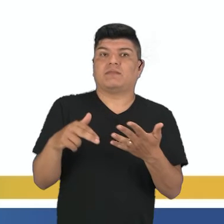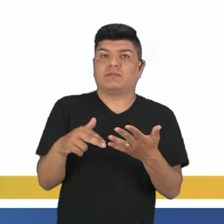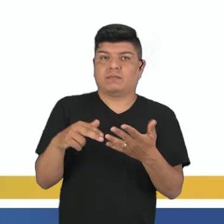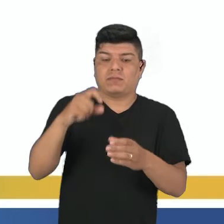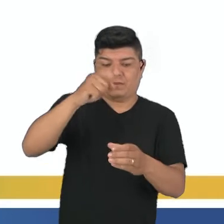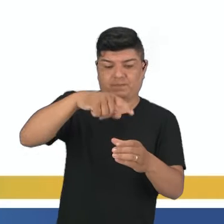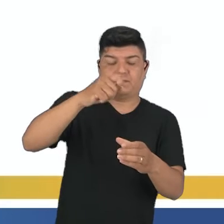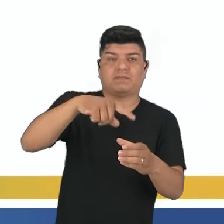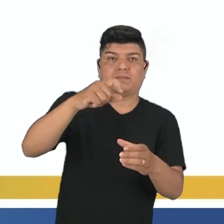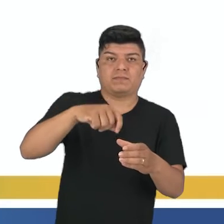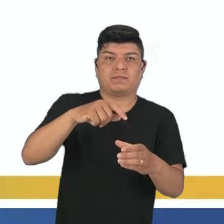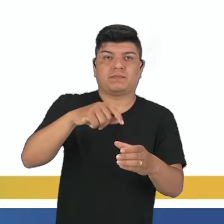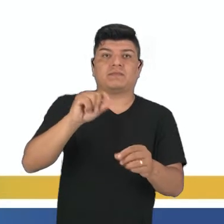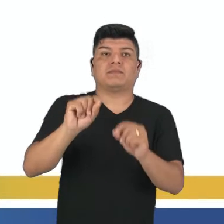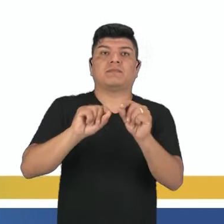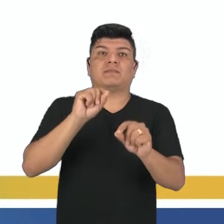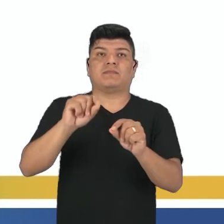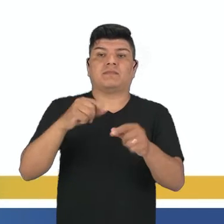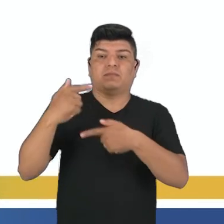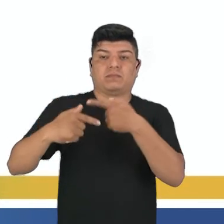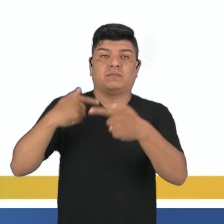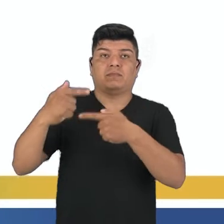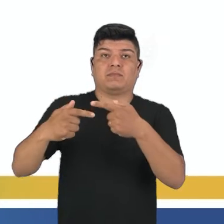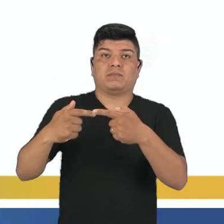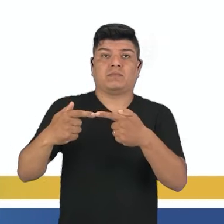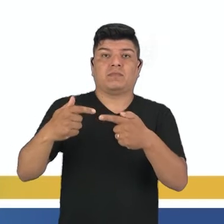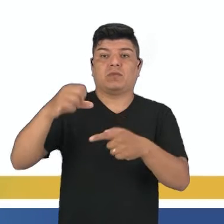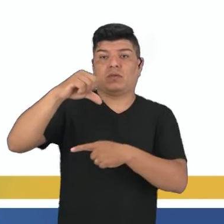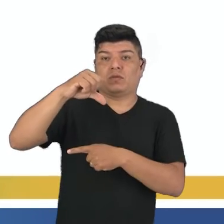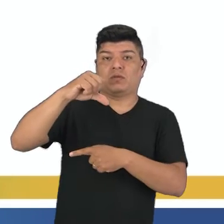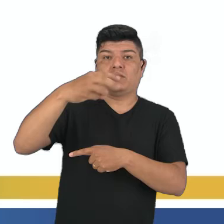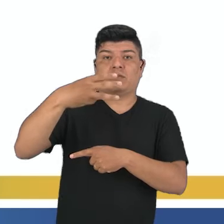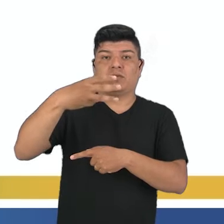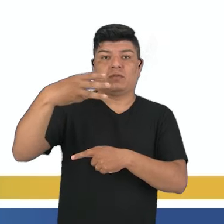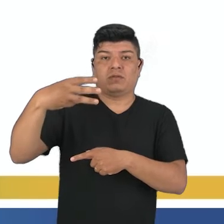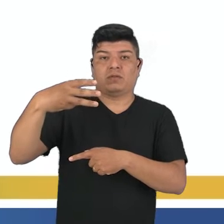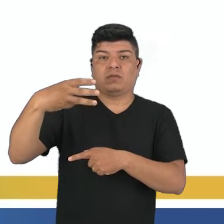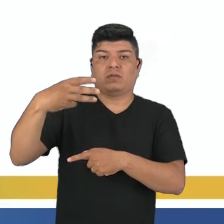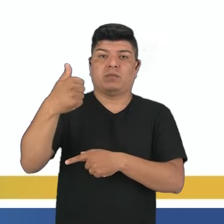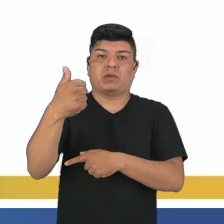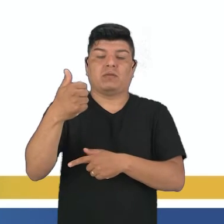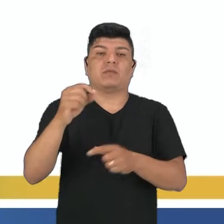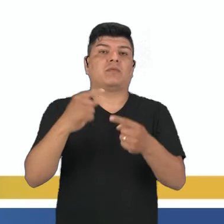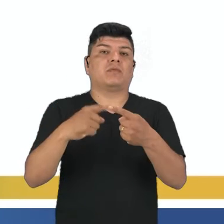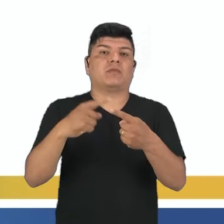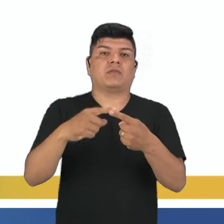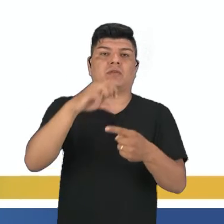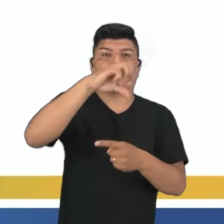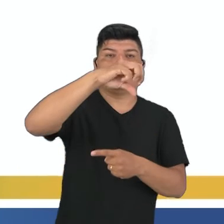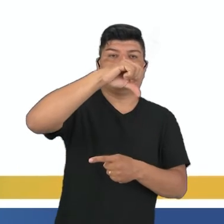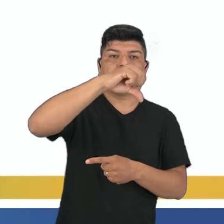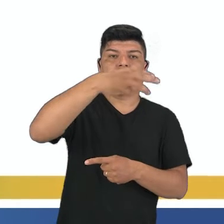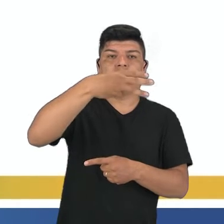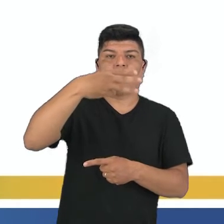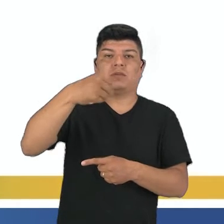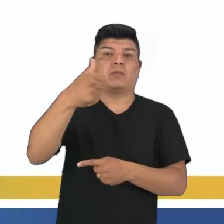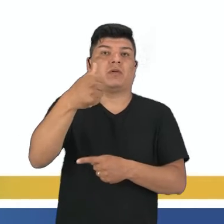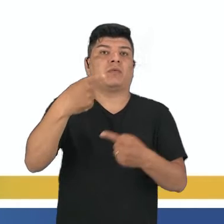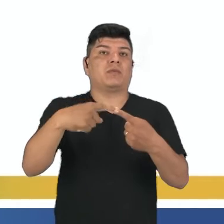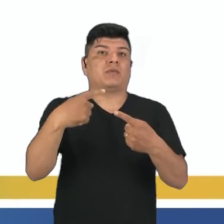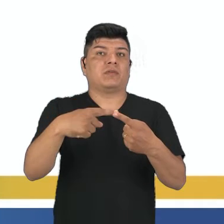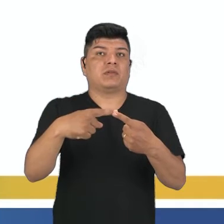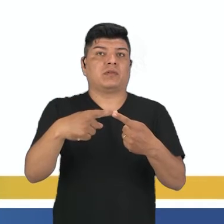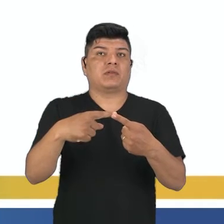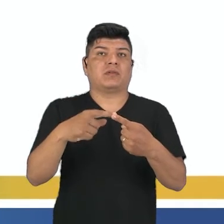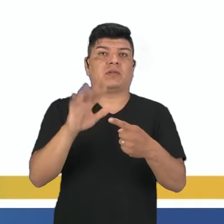de sementes, o que nós chamamos de a geração 9-3-3 para 1. Por que 9-3-3 para 1? Por que